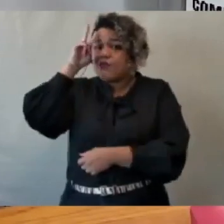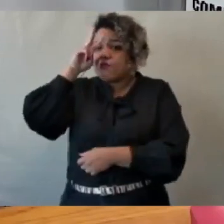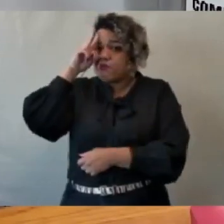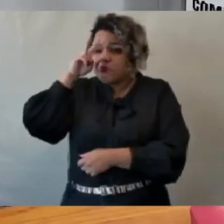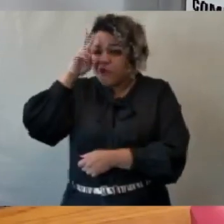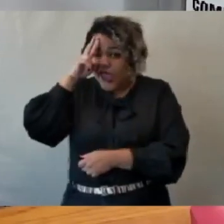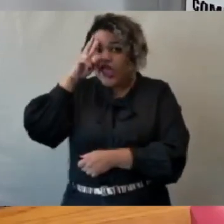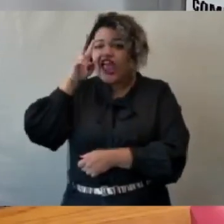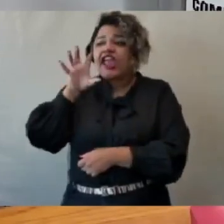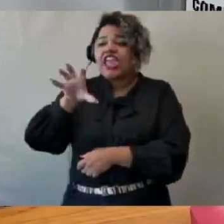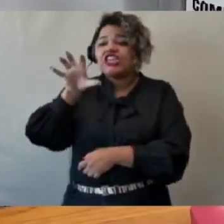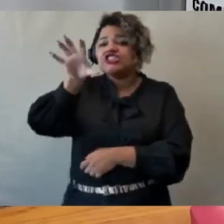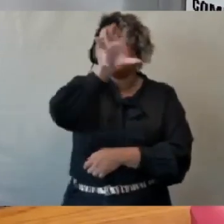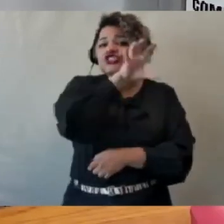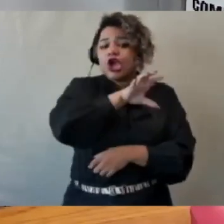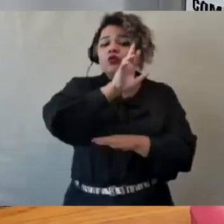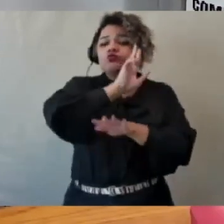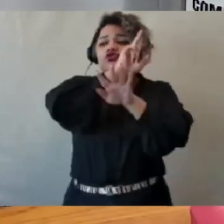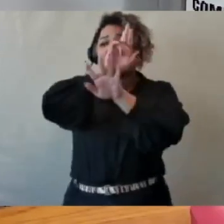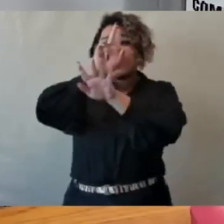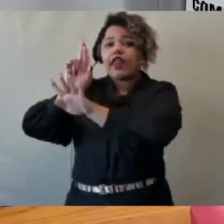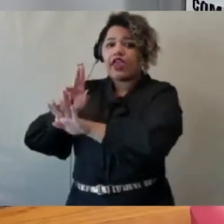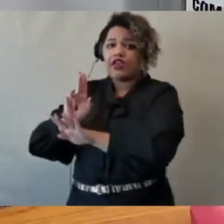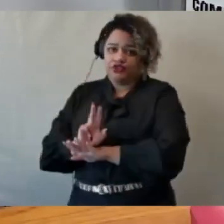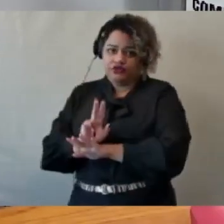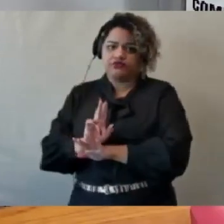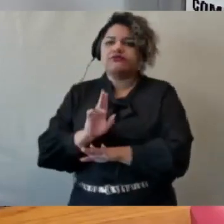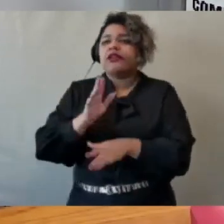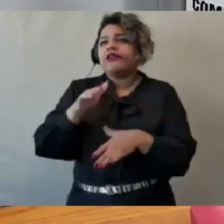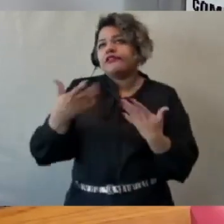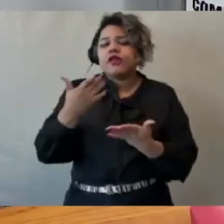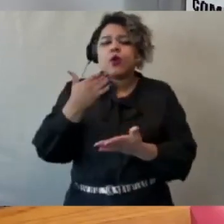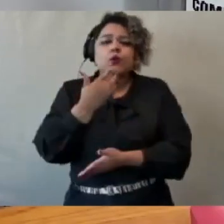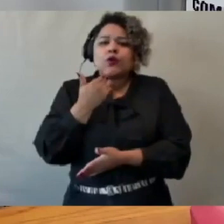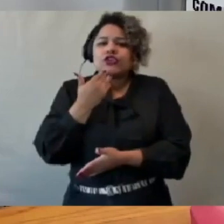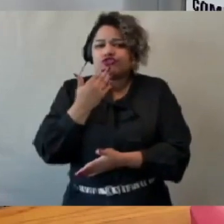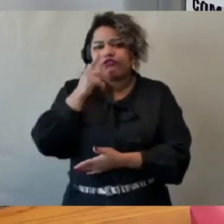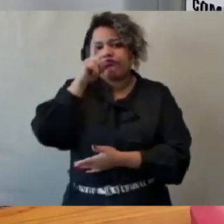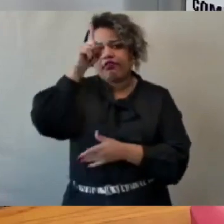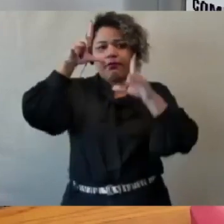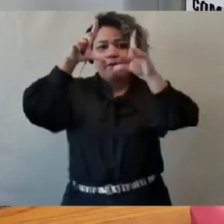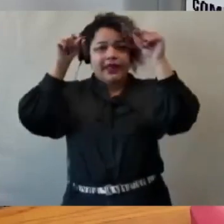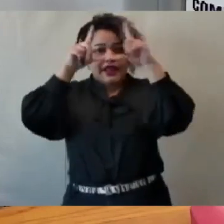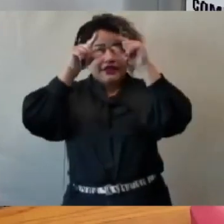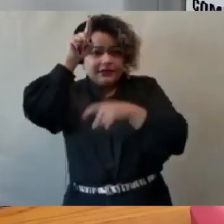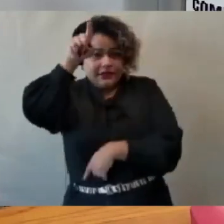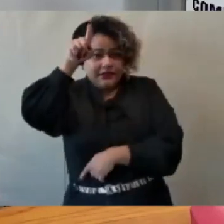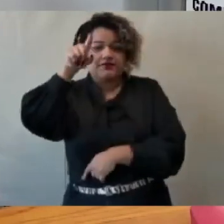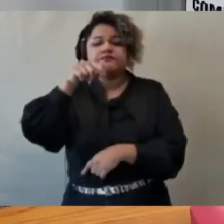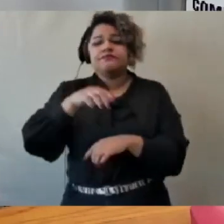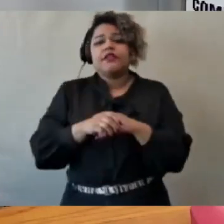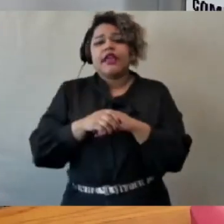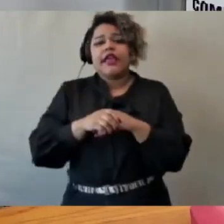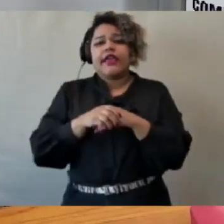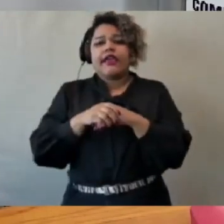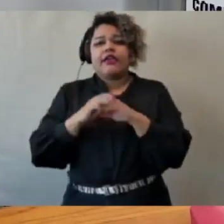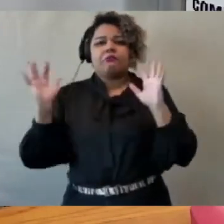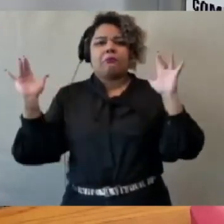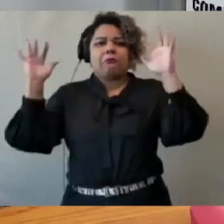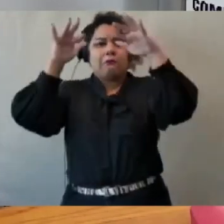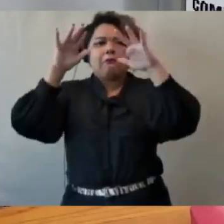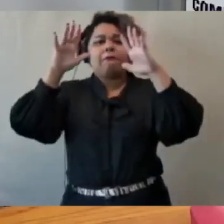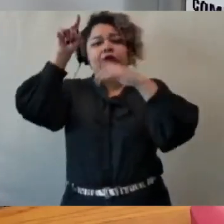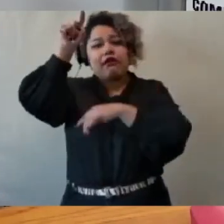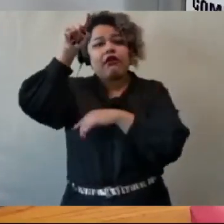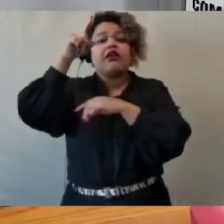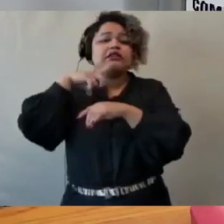Não adianta o pessoal reunir lá em Brasília e falar que agora vai decidir transporte público